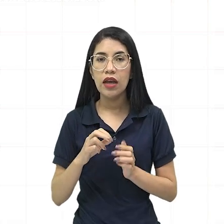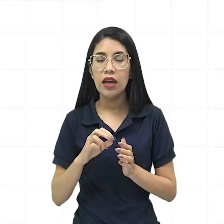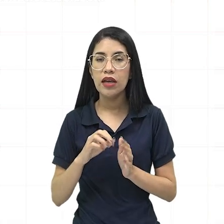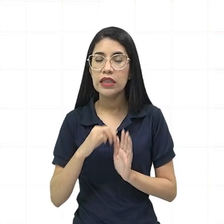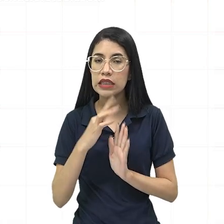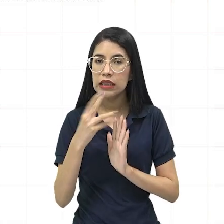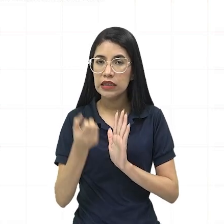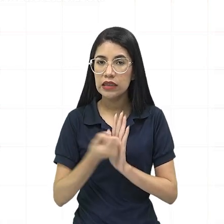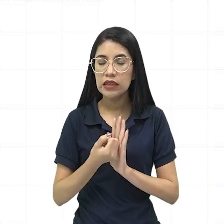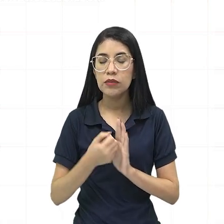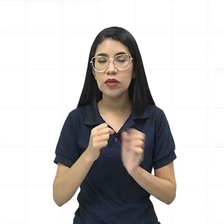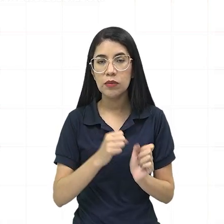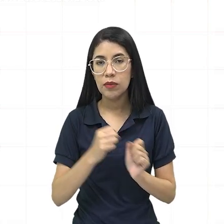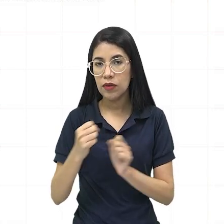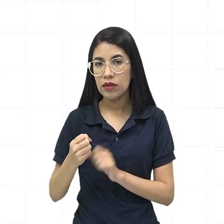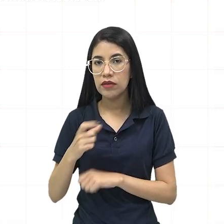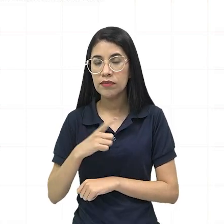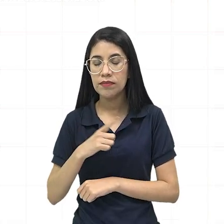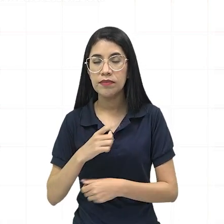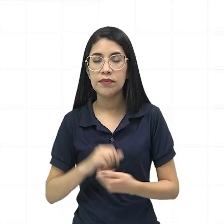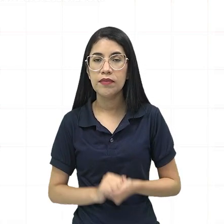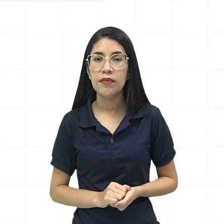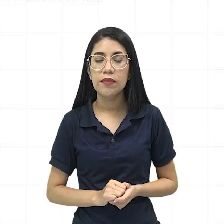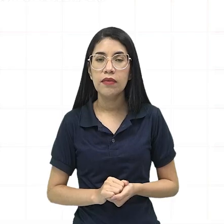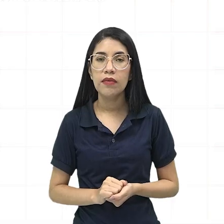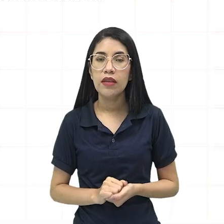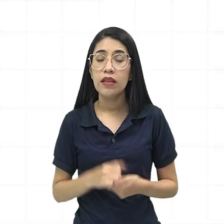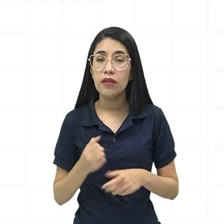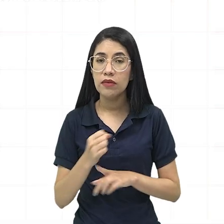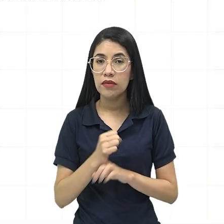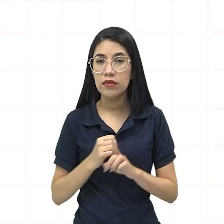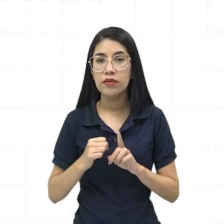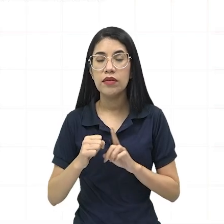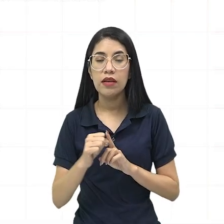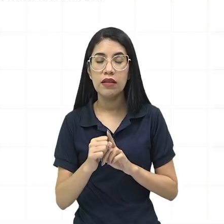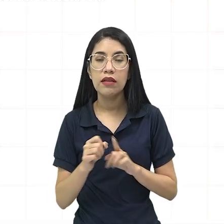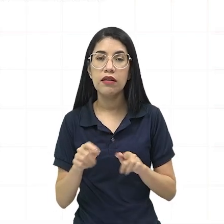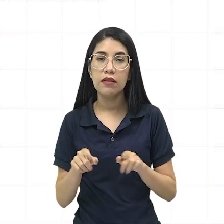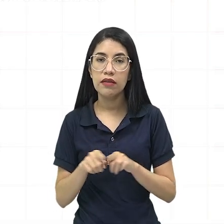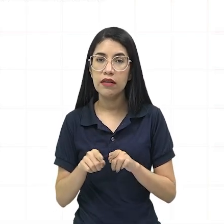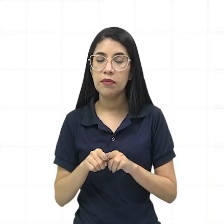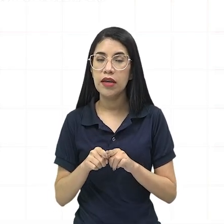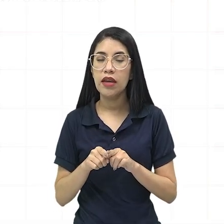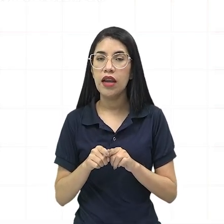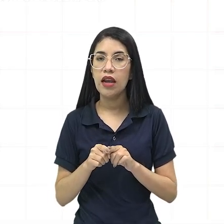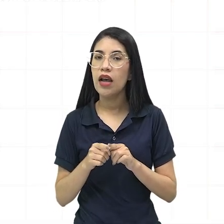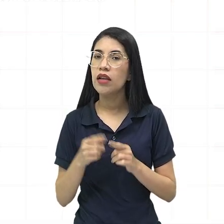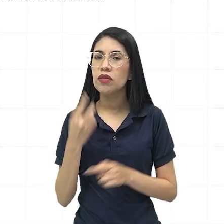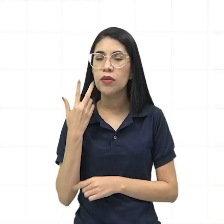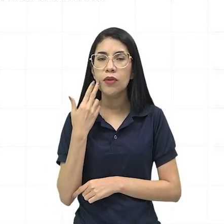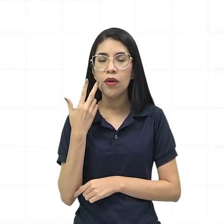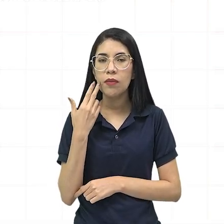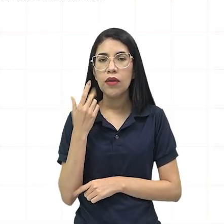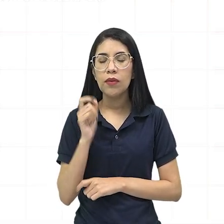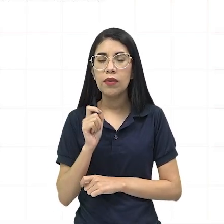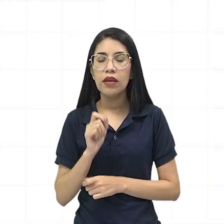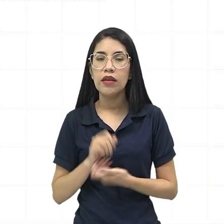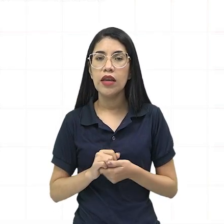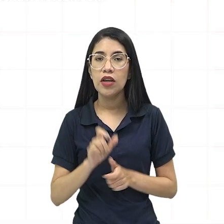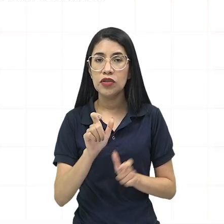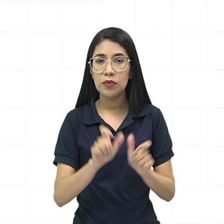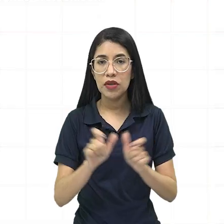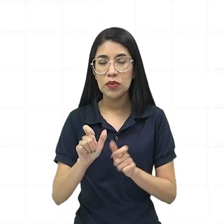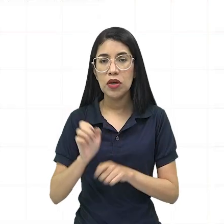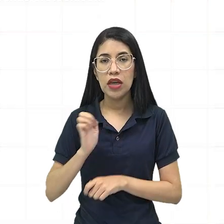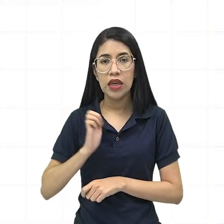poder, né? E aí, de alguma forma, a nossa sociedade ela vai naturalizar que pessoas com